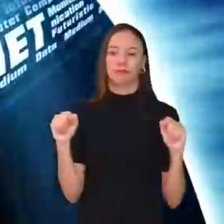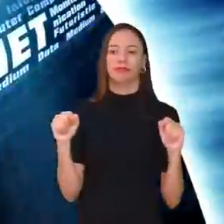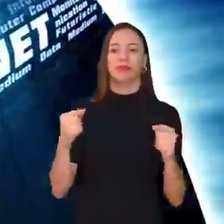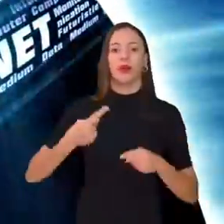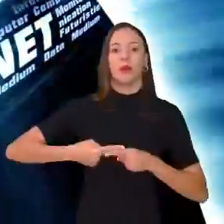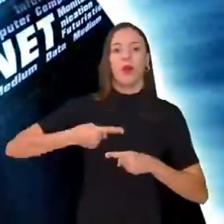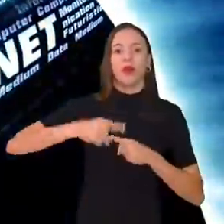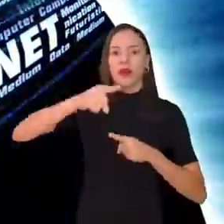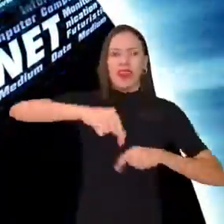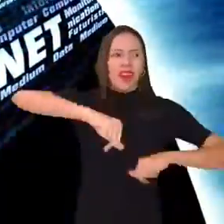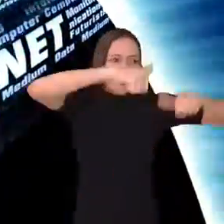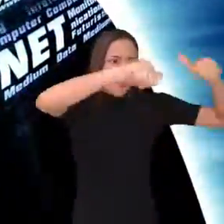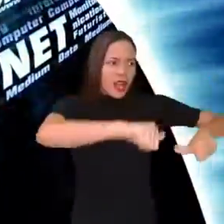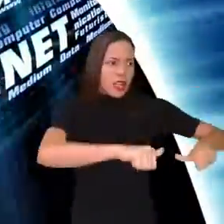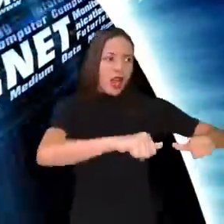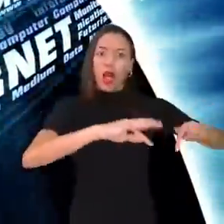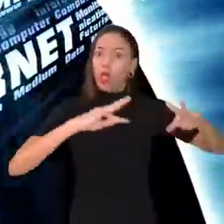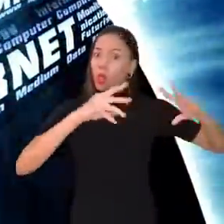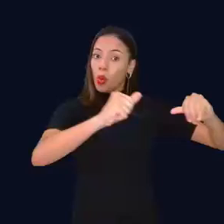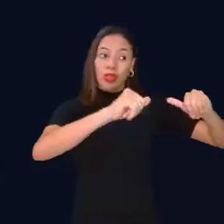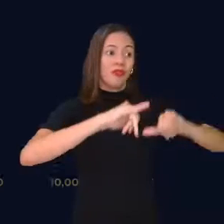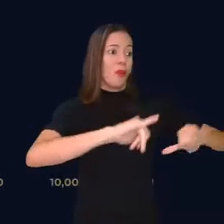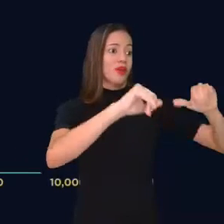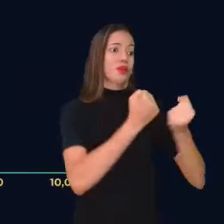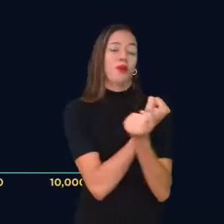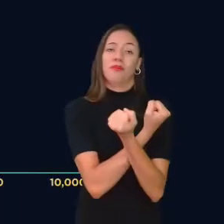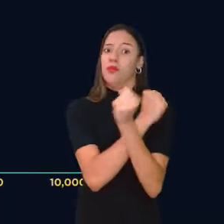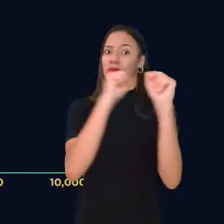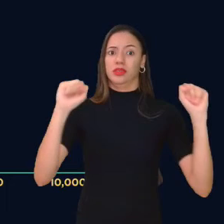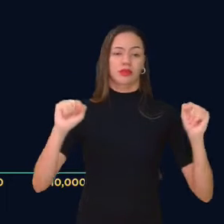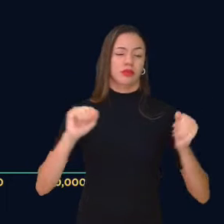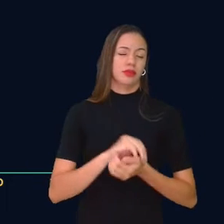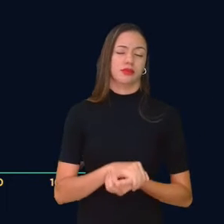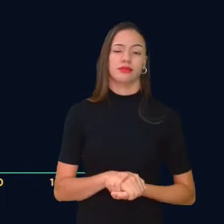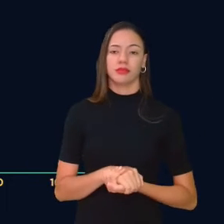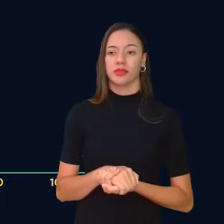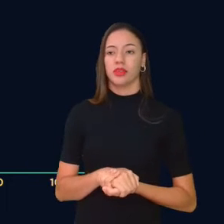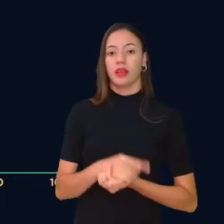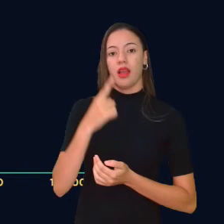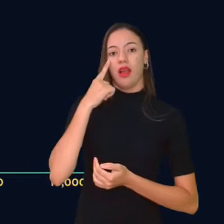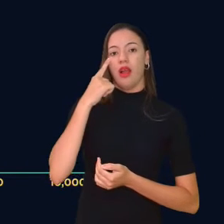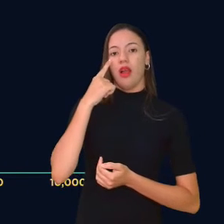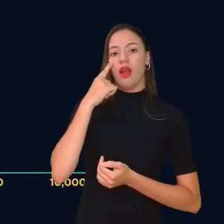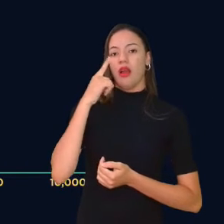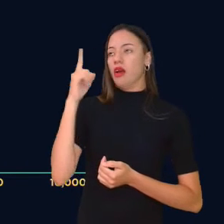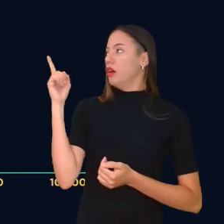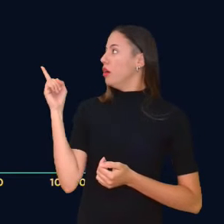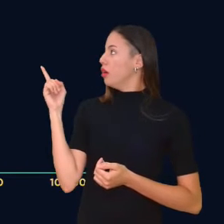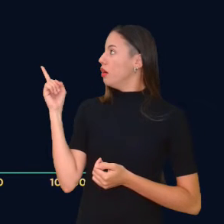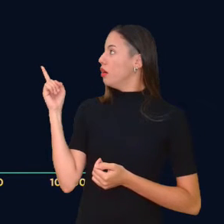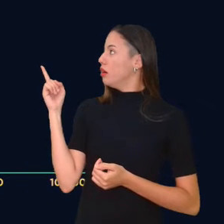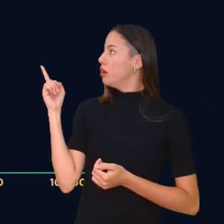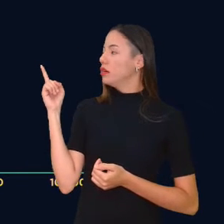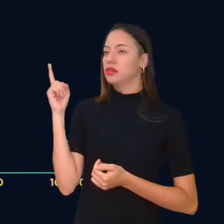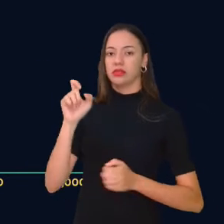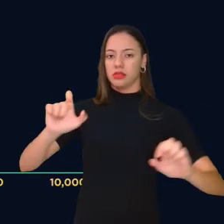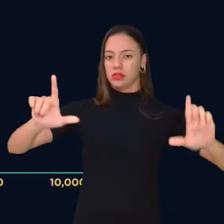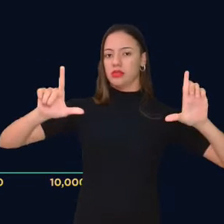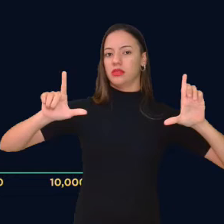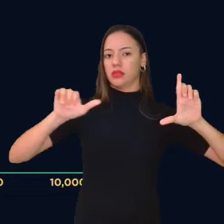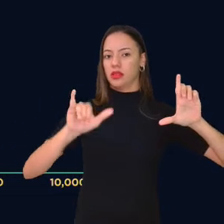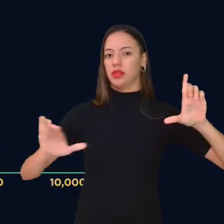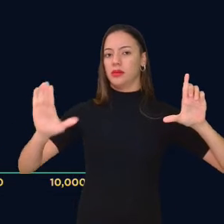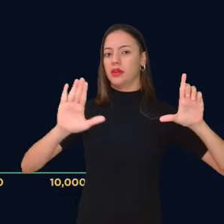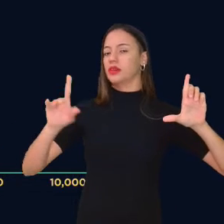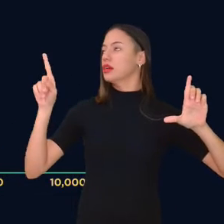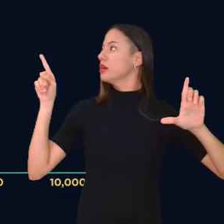que analisar todas essas informações, não é isso? Sim. Então, veja, dá uma olhadinha nessa animação que a gente colocou aí, isso